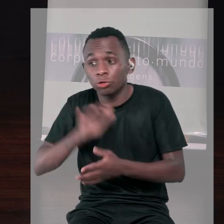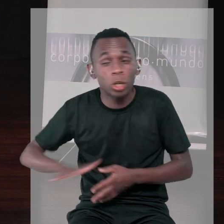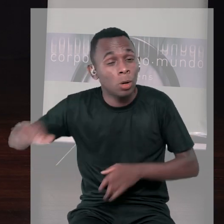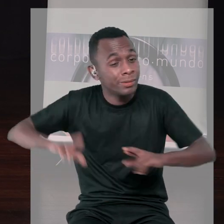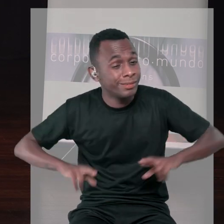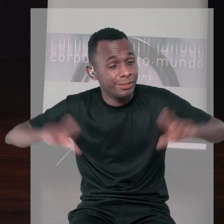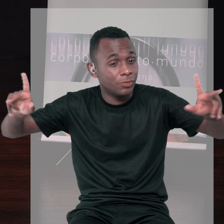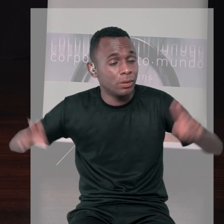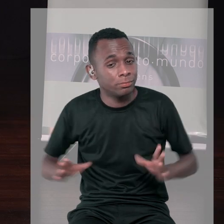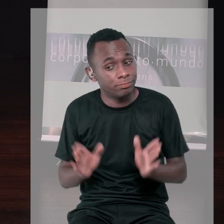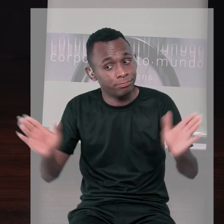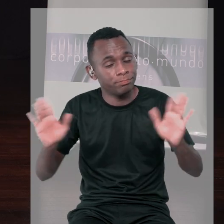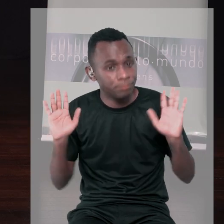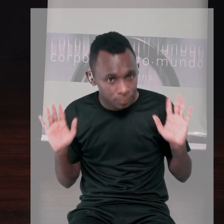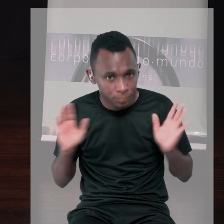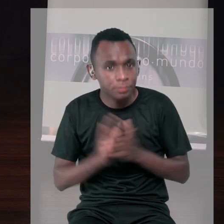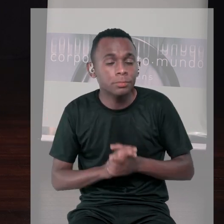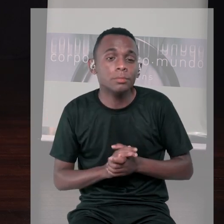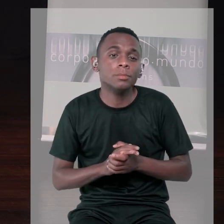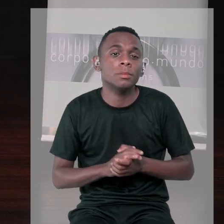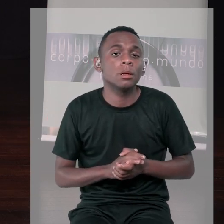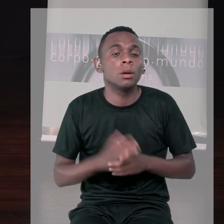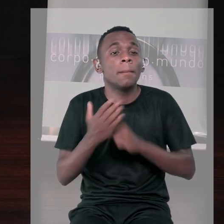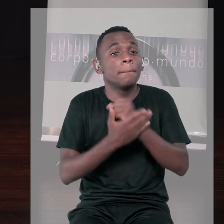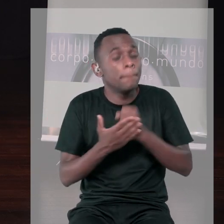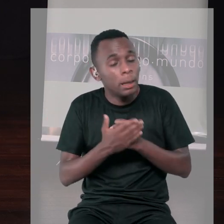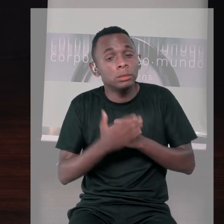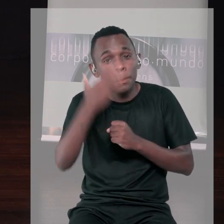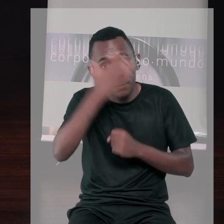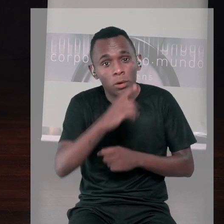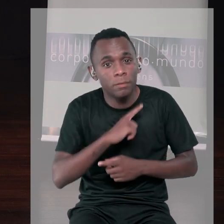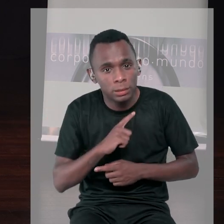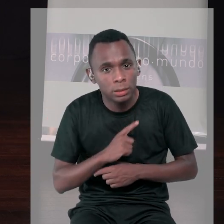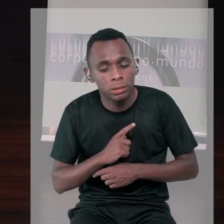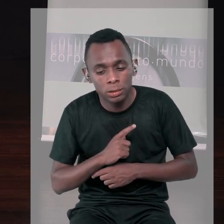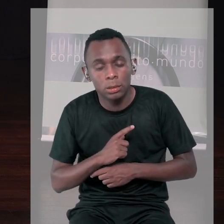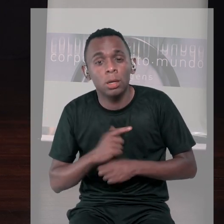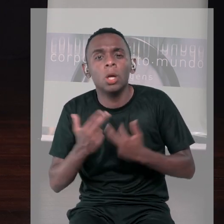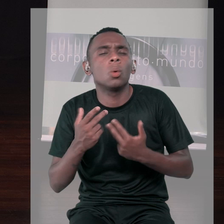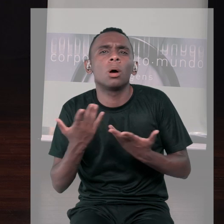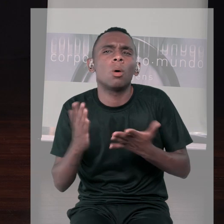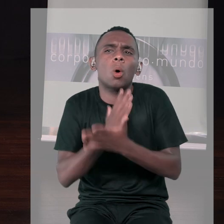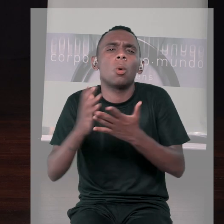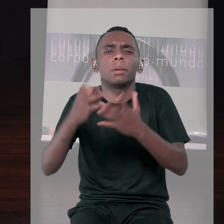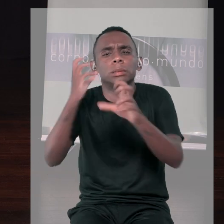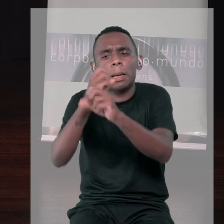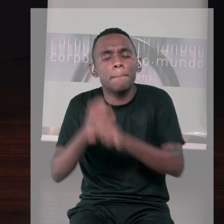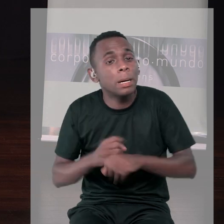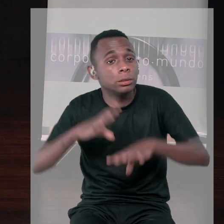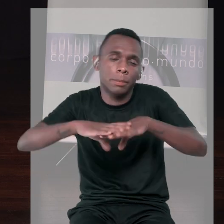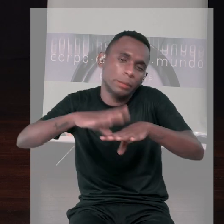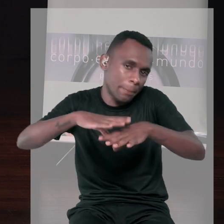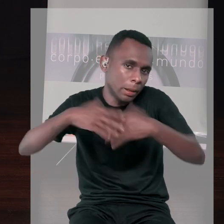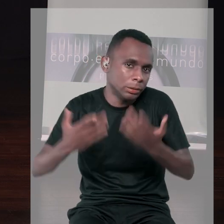Fundamentos são postos à prova, assim como axiomas matemáticos. Os axiomas matemáticos, eles só podem ser postos à